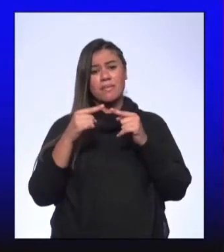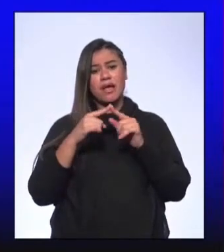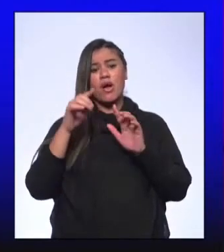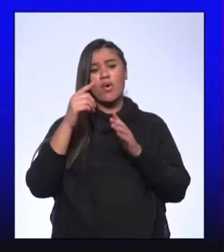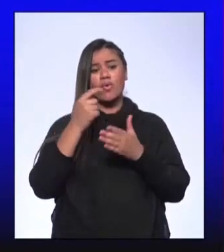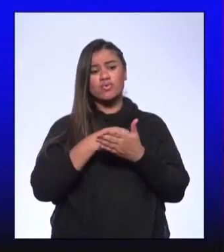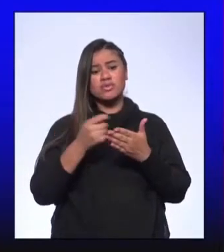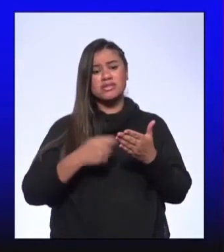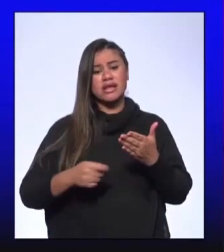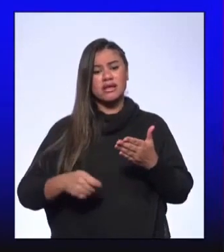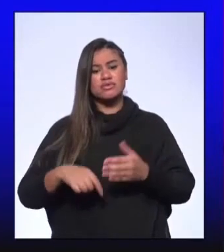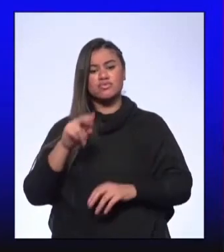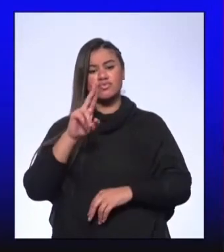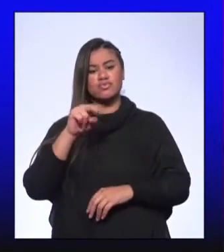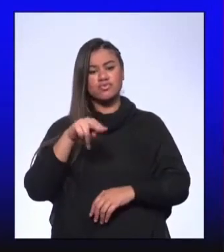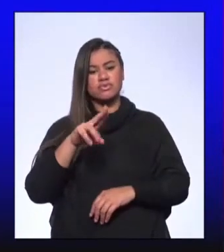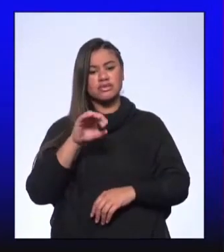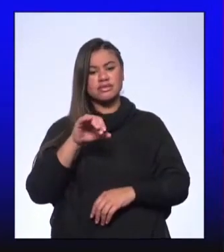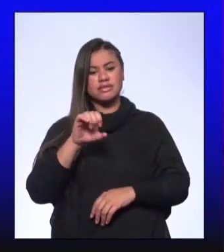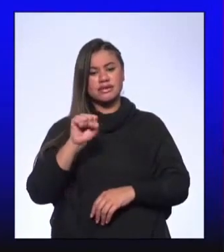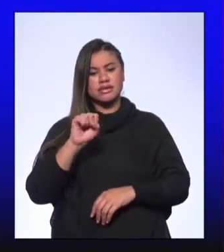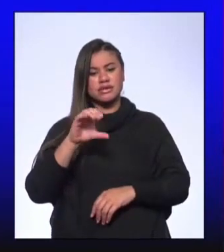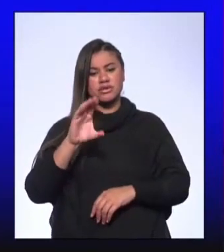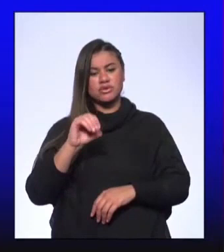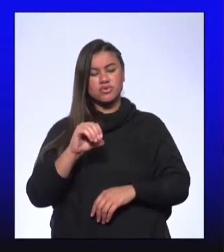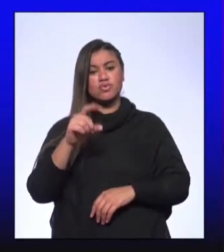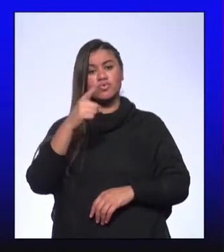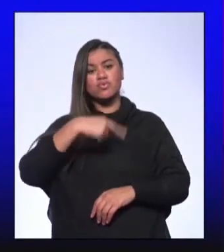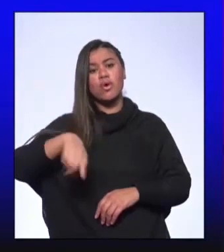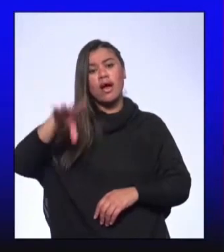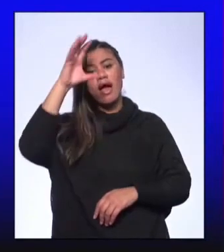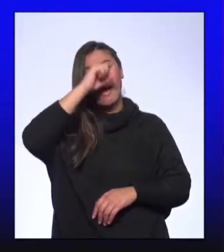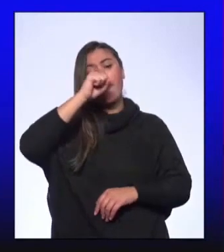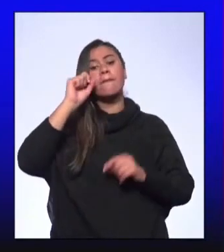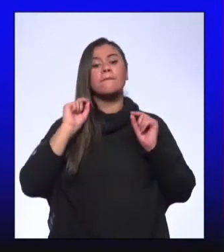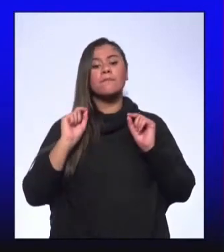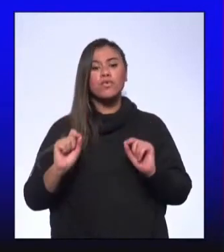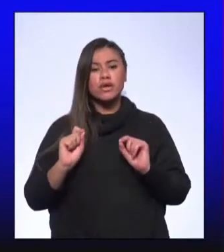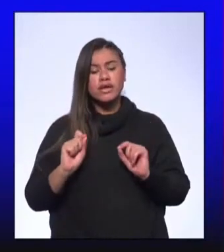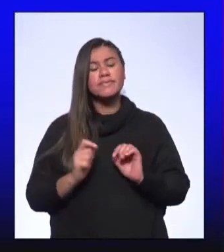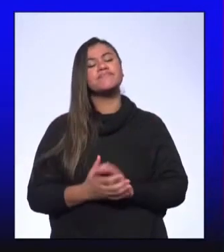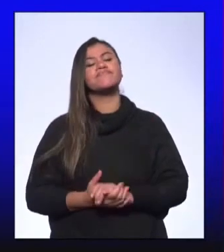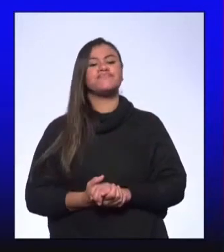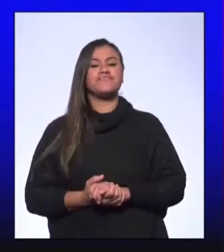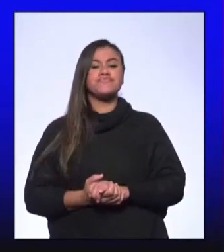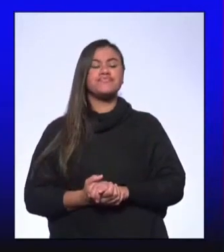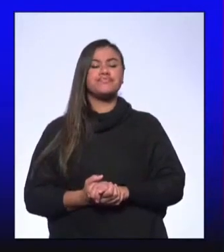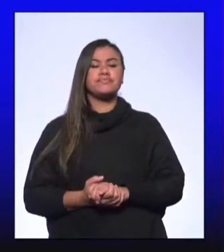Unesco, né? O que nós aprendemos com o fechamento das escolas, né?